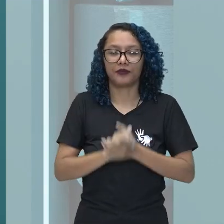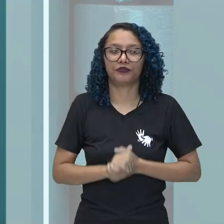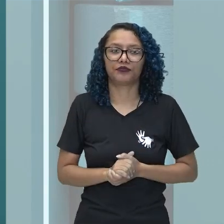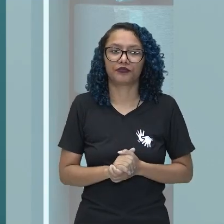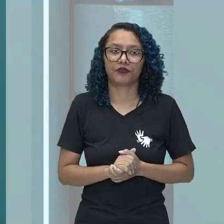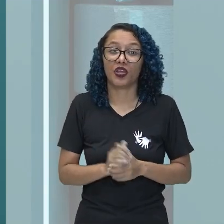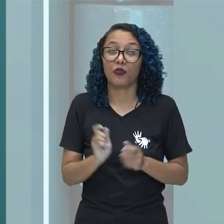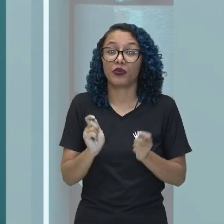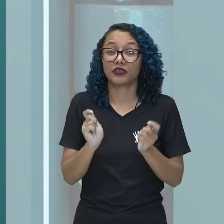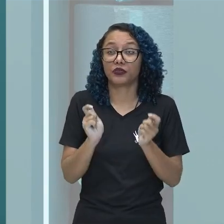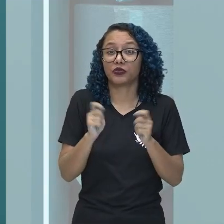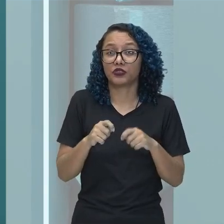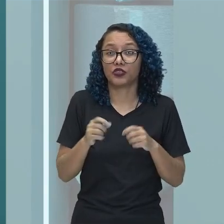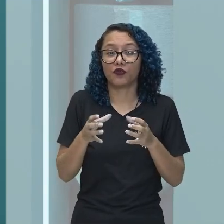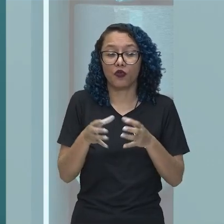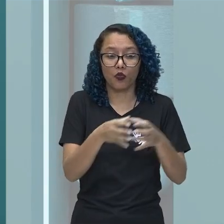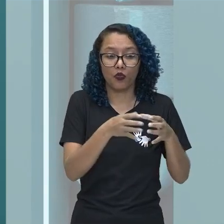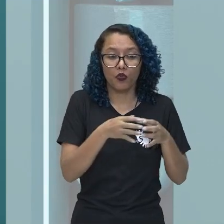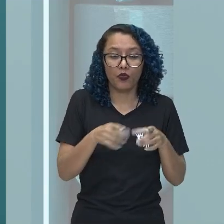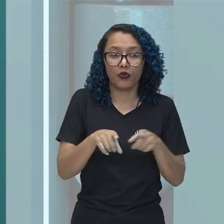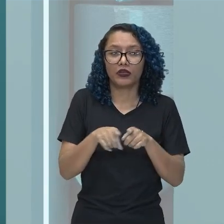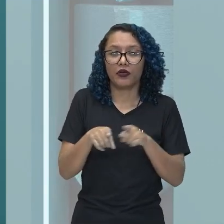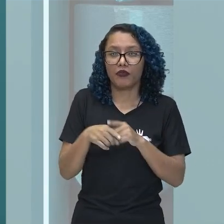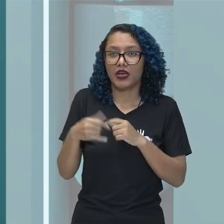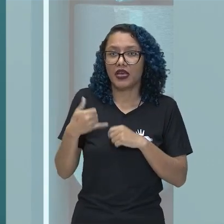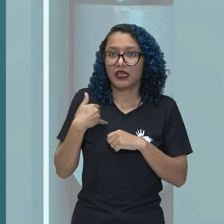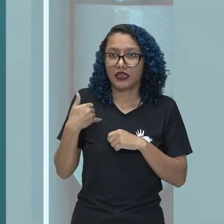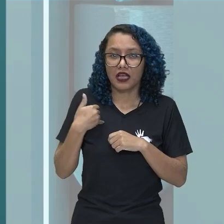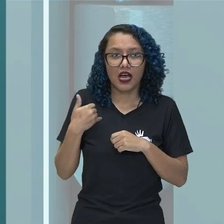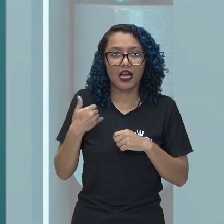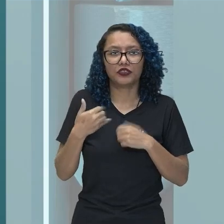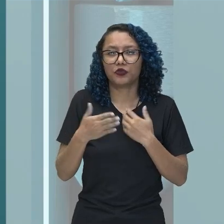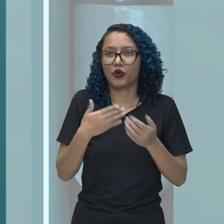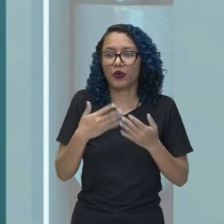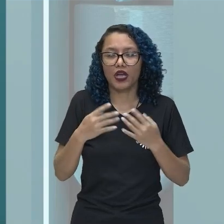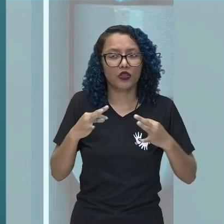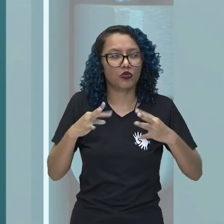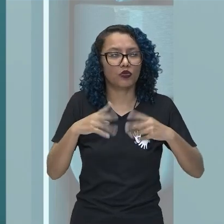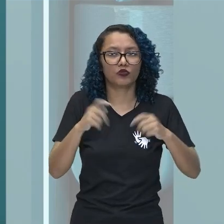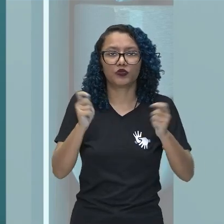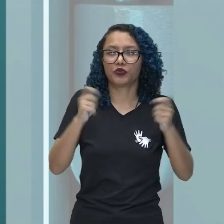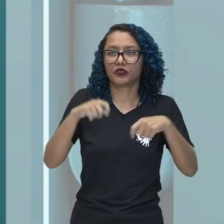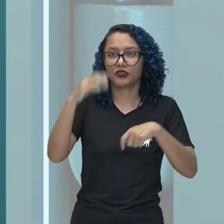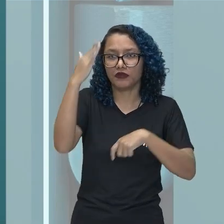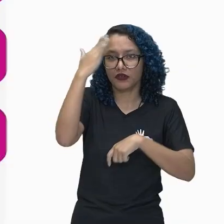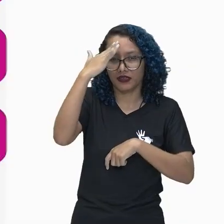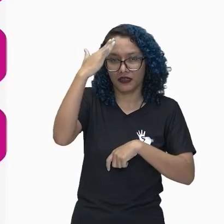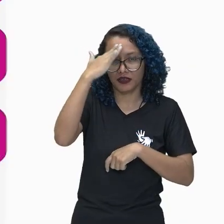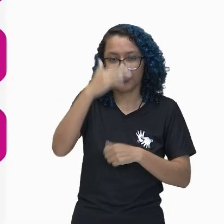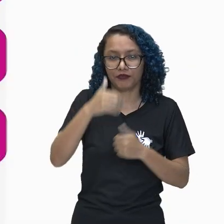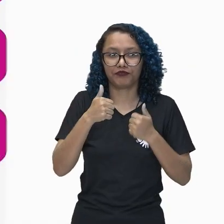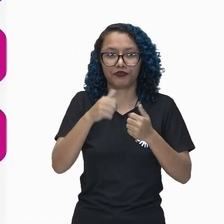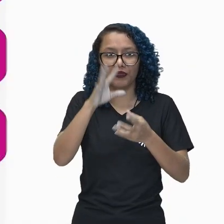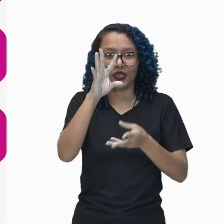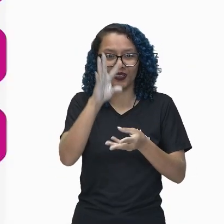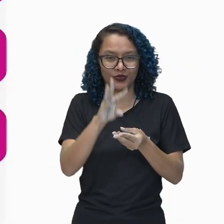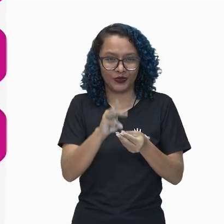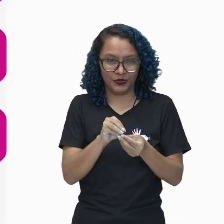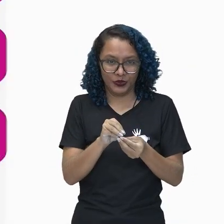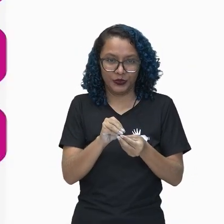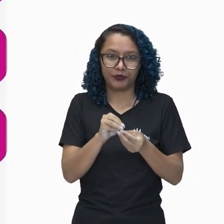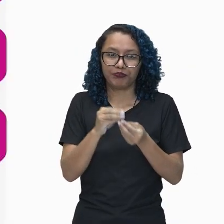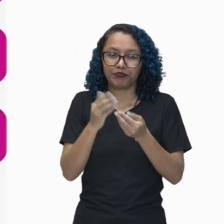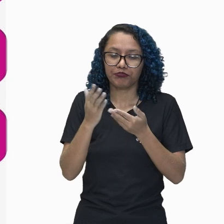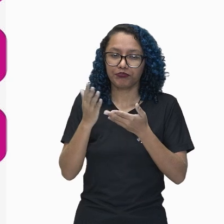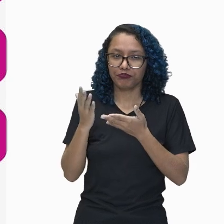e todas as faixas etárias possam compreender, ok? Muito bem. Então, resumindo, olha só. resumindo, o que nós